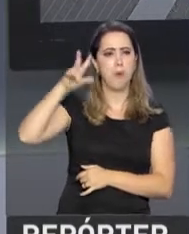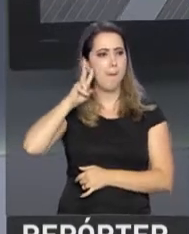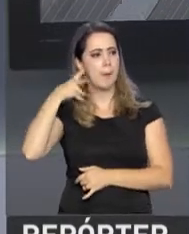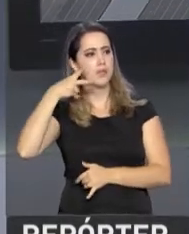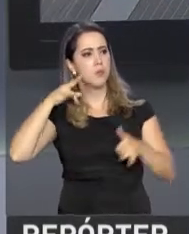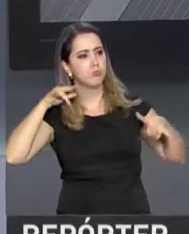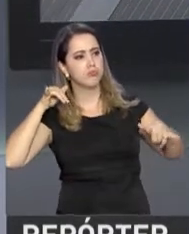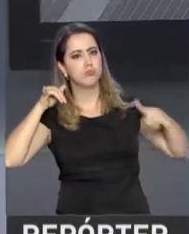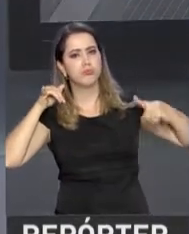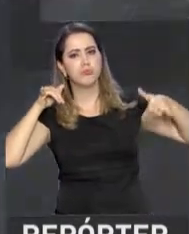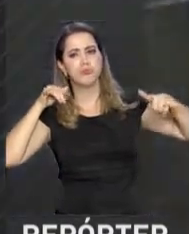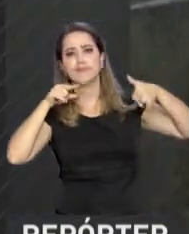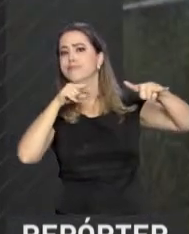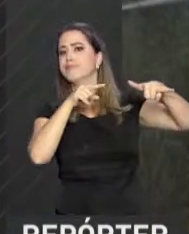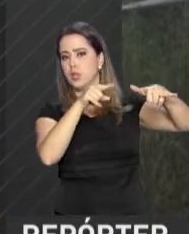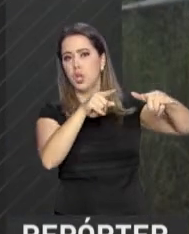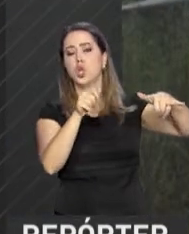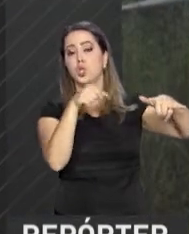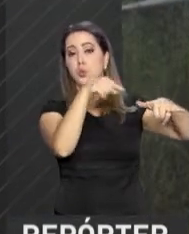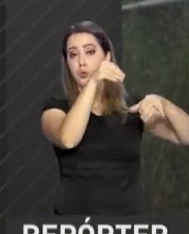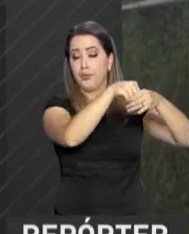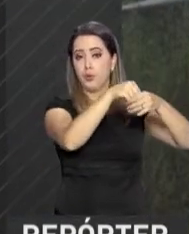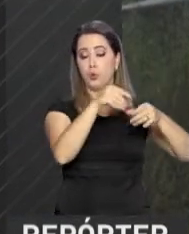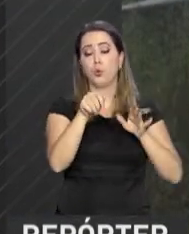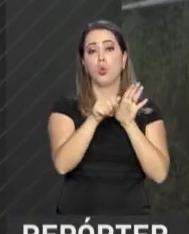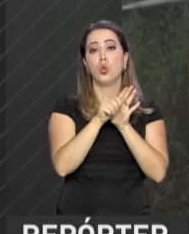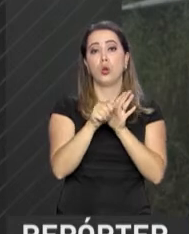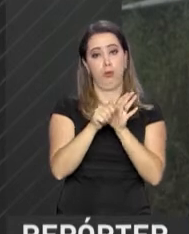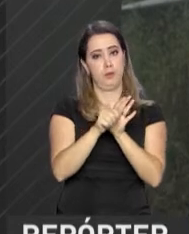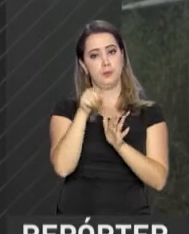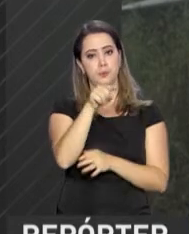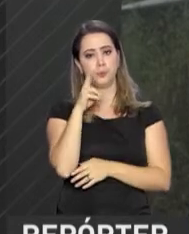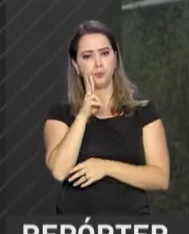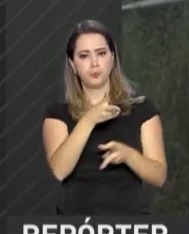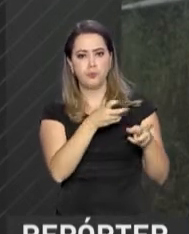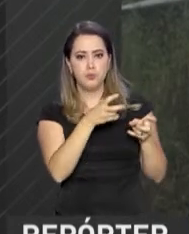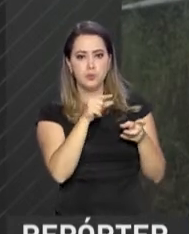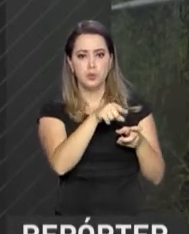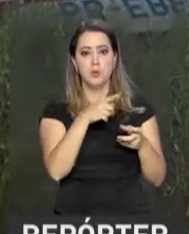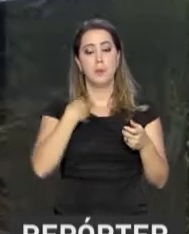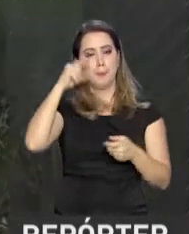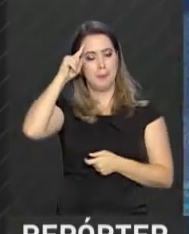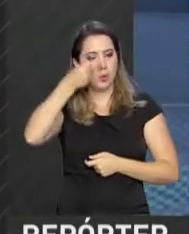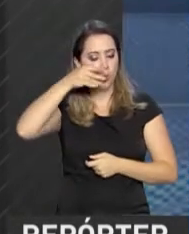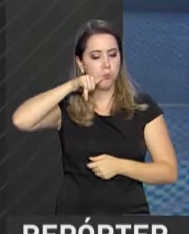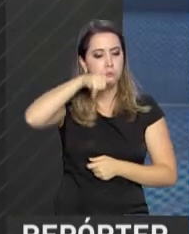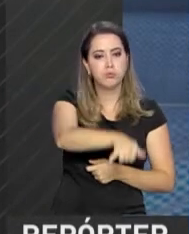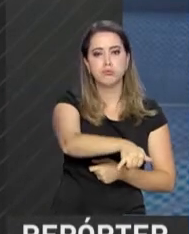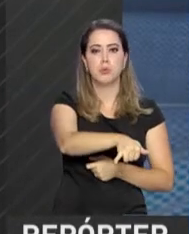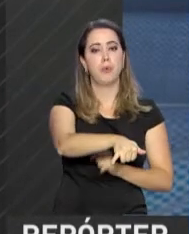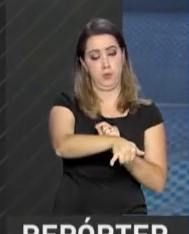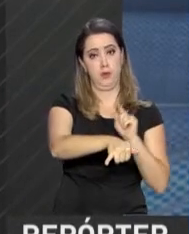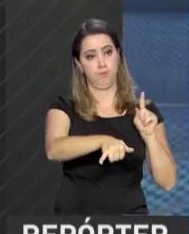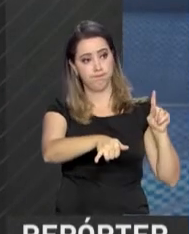transportava drogas o caça super tucano da fab detectou o bimotor na região de nova fernandópolis no estado do mato grosso